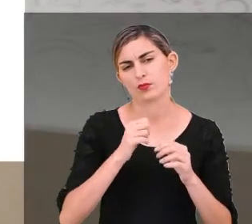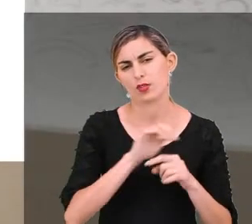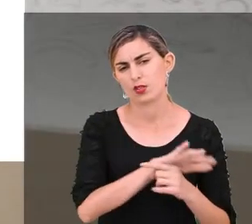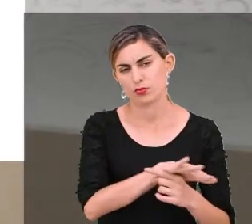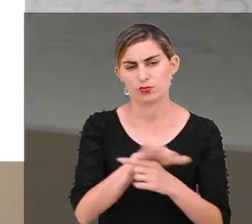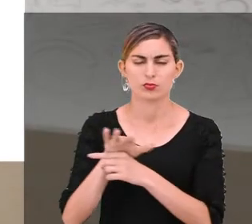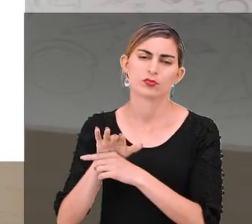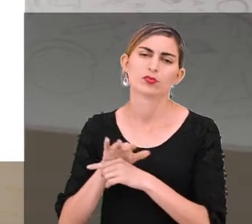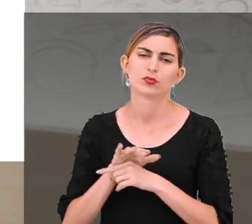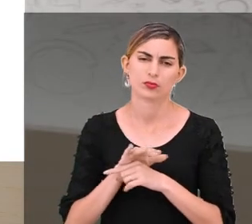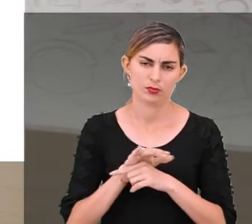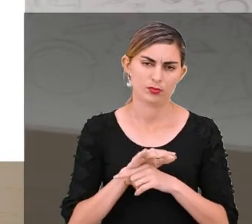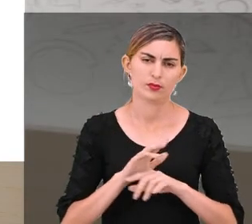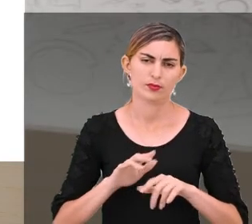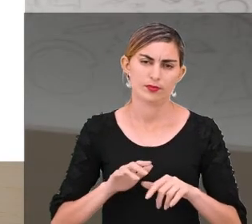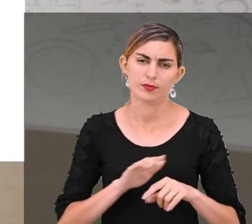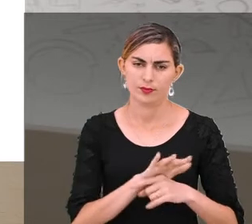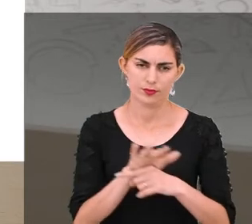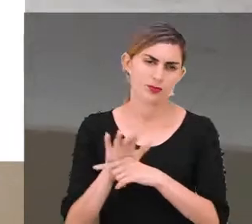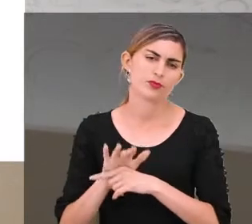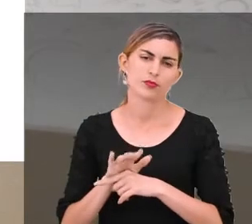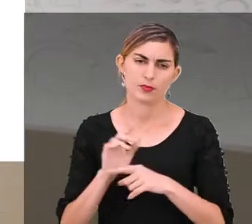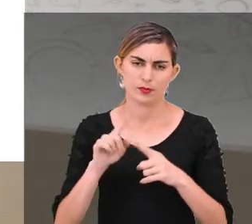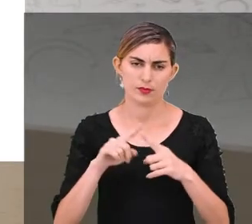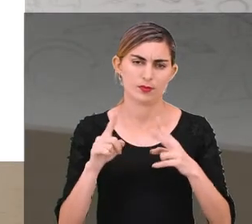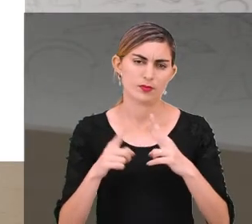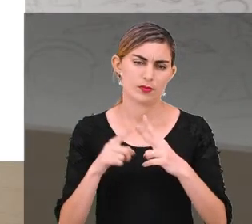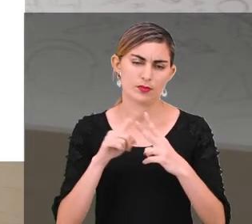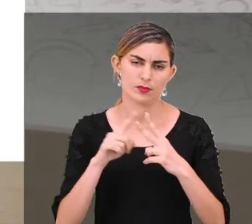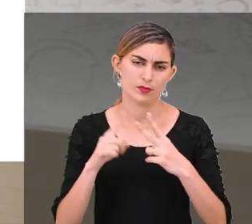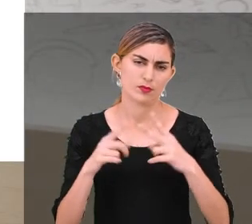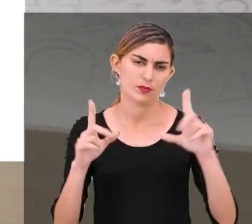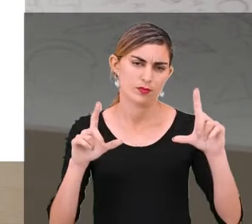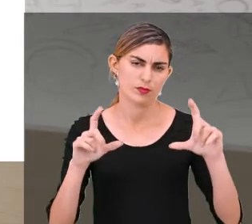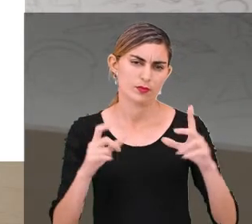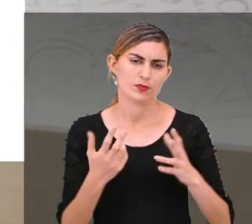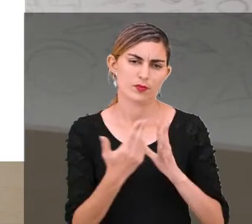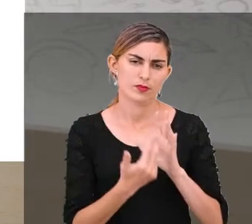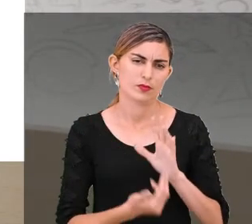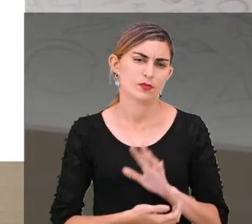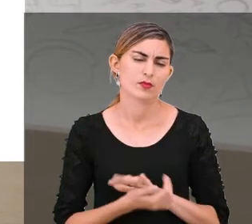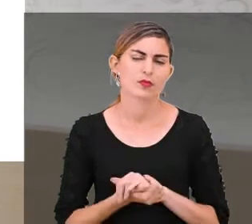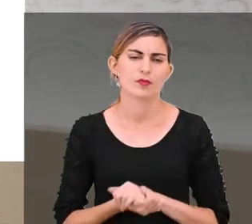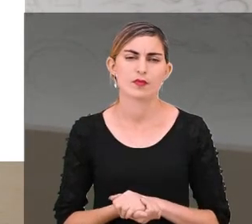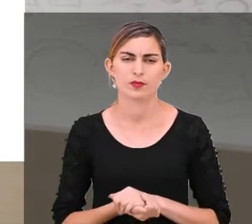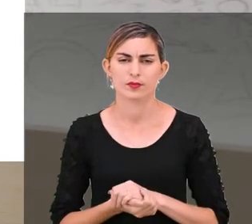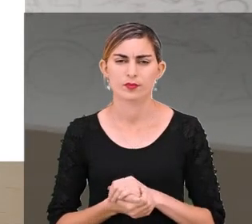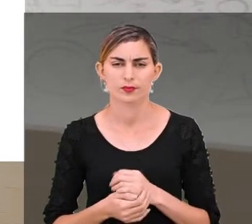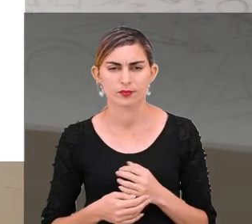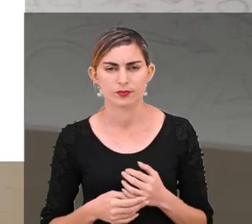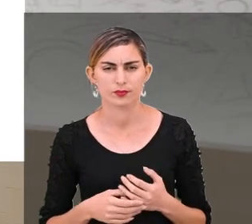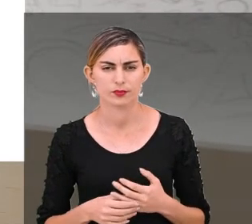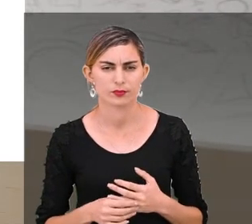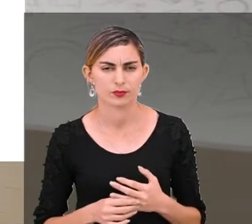situações para atuar nessas duas imagens aí que você está vendo.